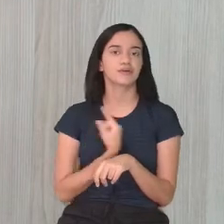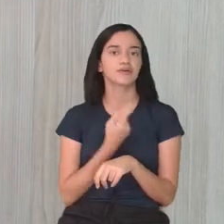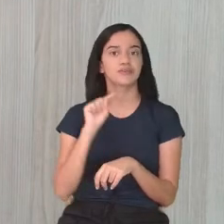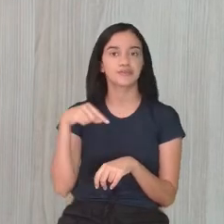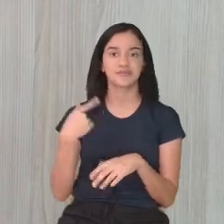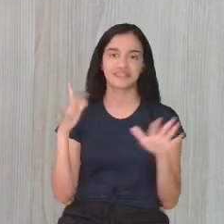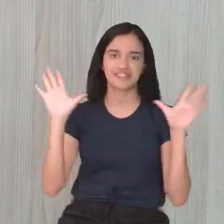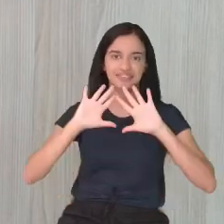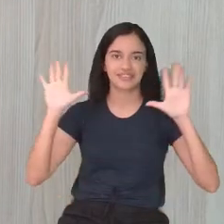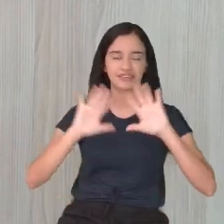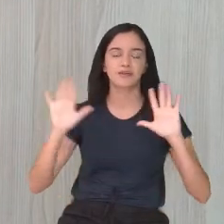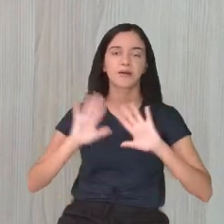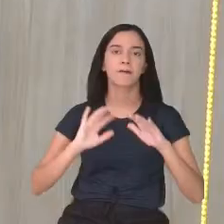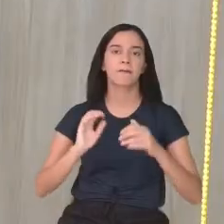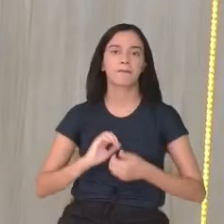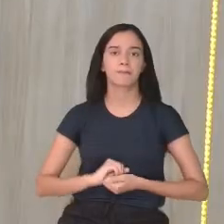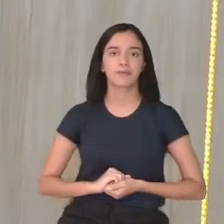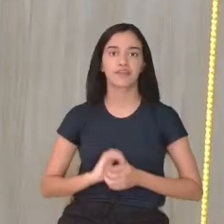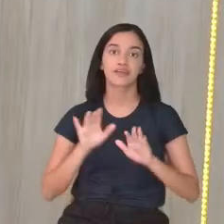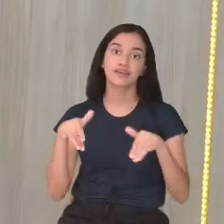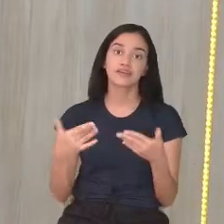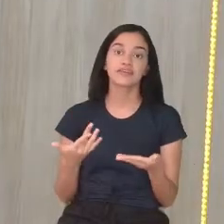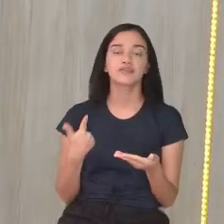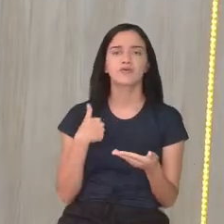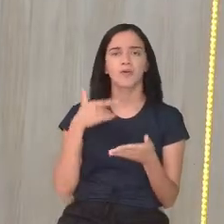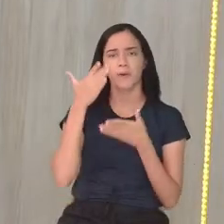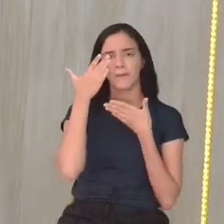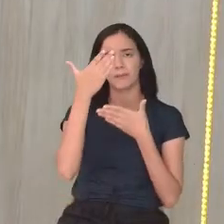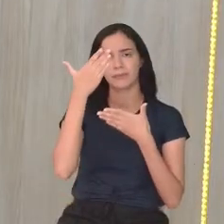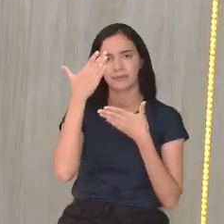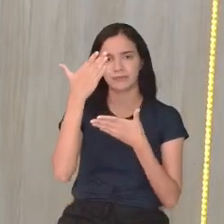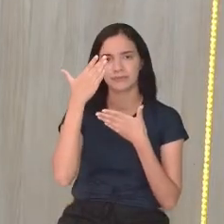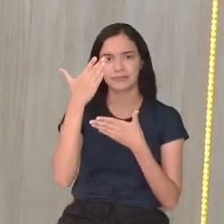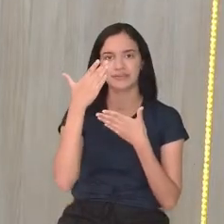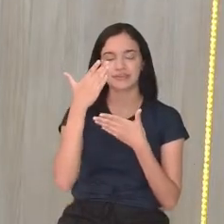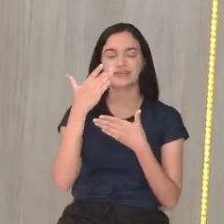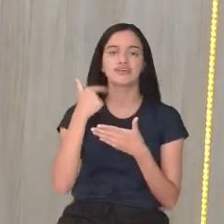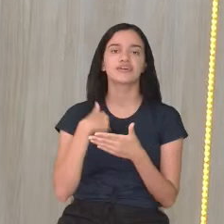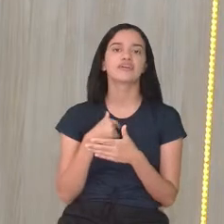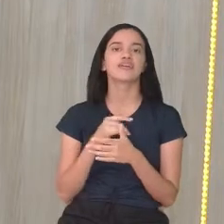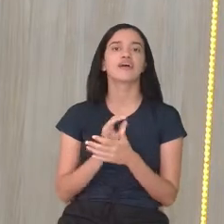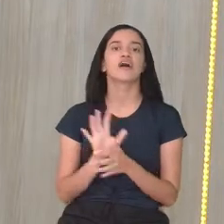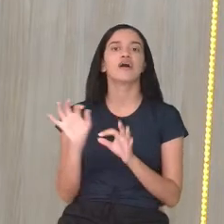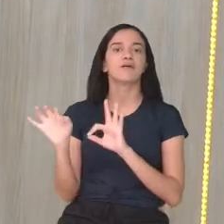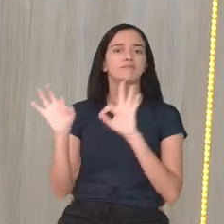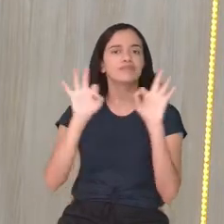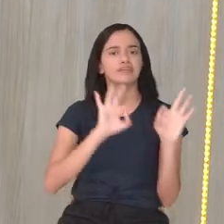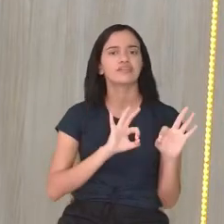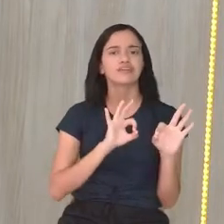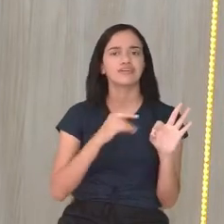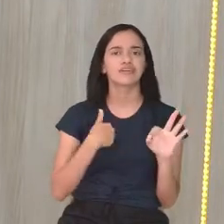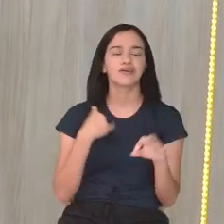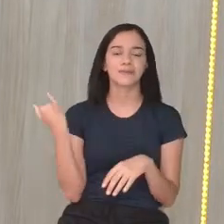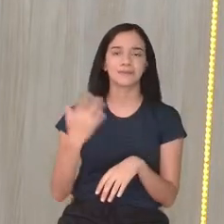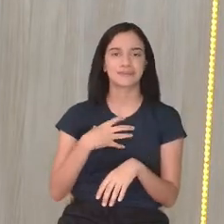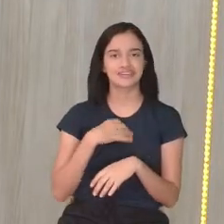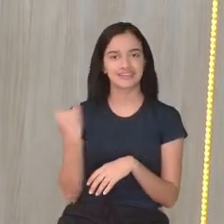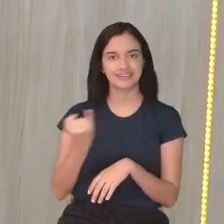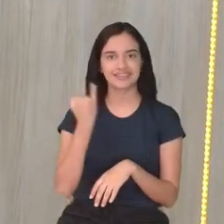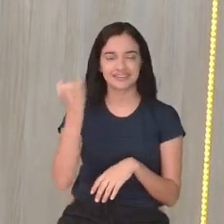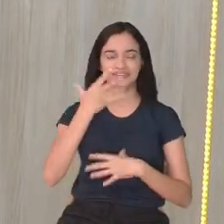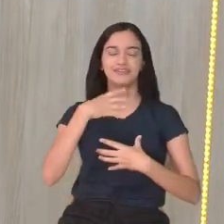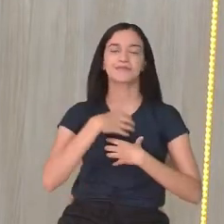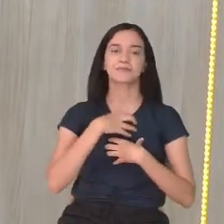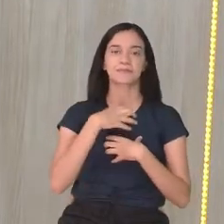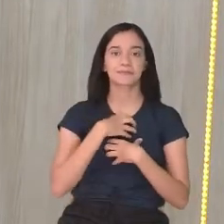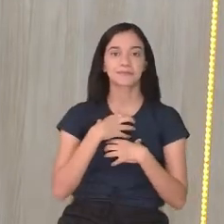Tchau, tchau. Então é isso, gente. Muito obrigado aí pela audiência de vocês. Eu me sinto até importante, assim, falando pela